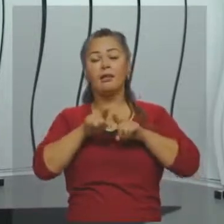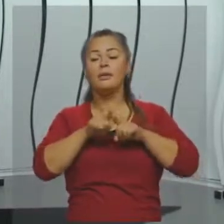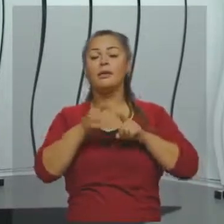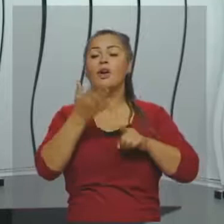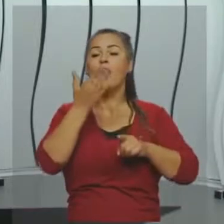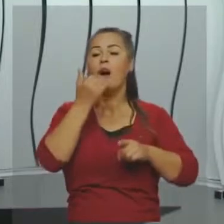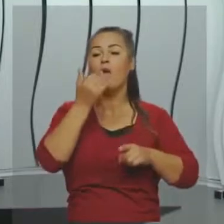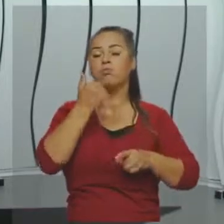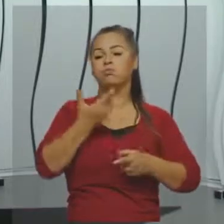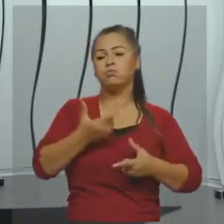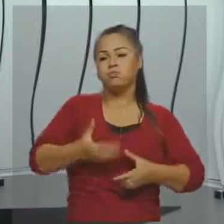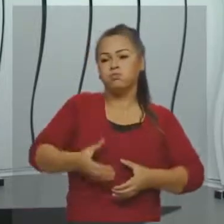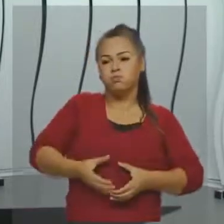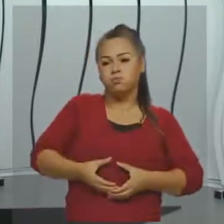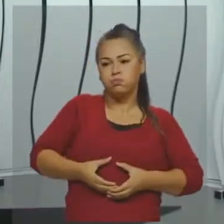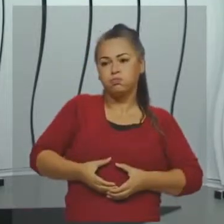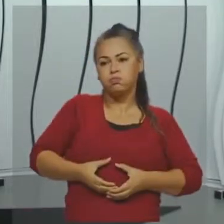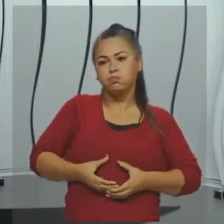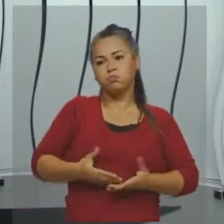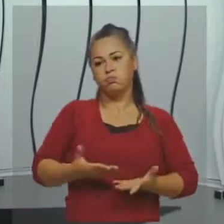que transporta tudo isso.